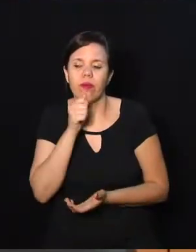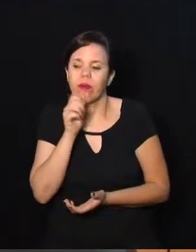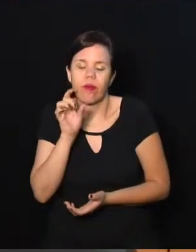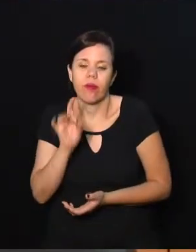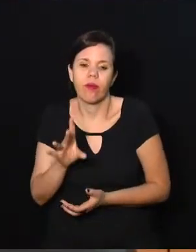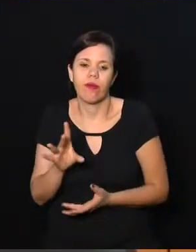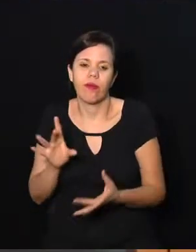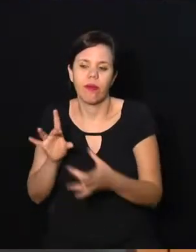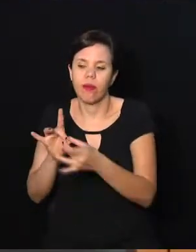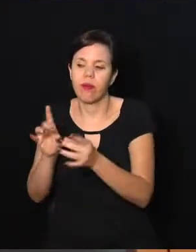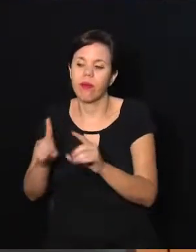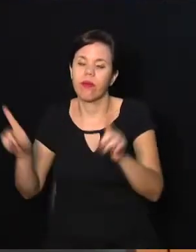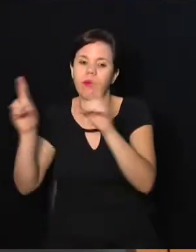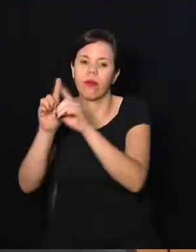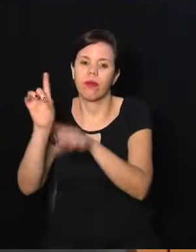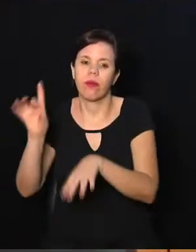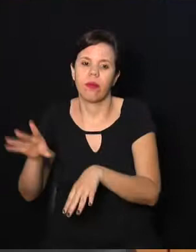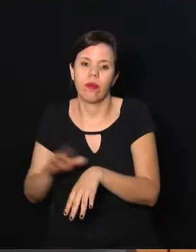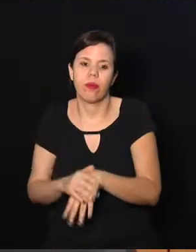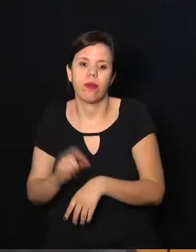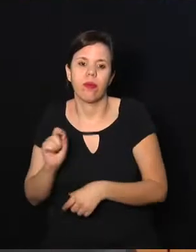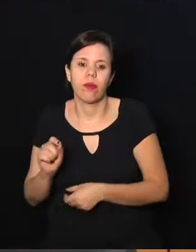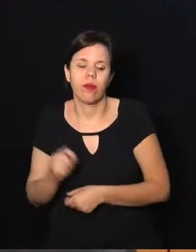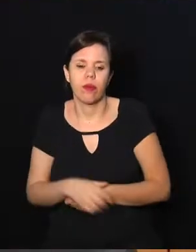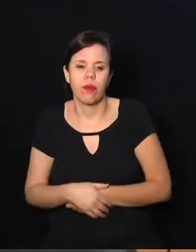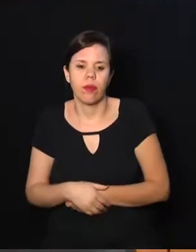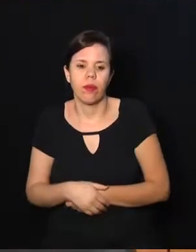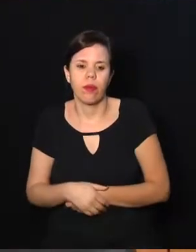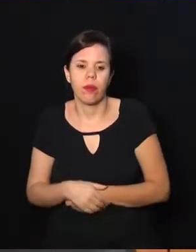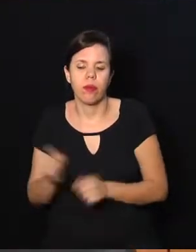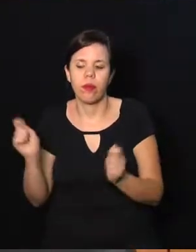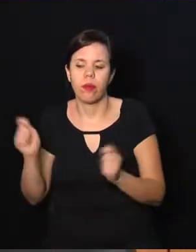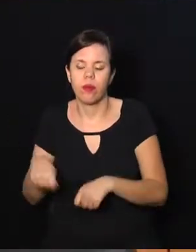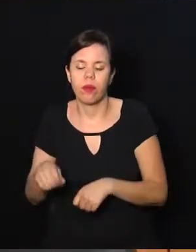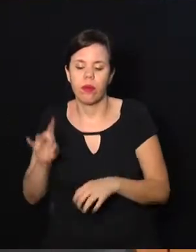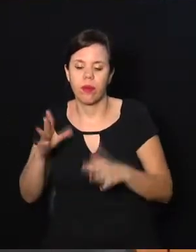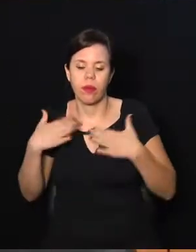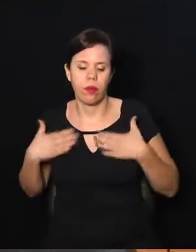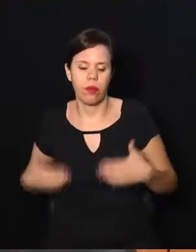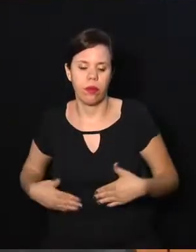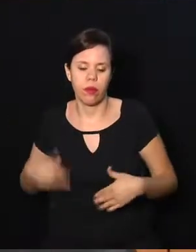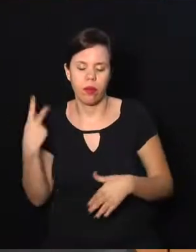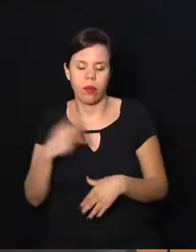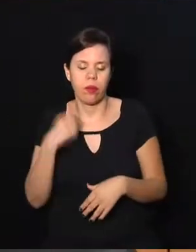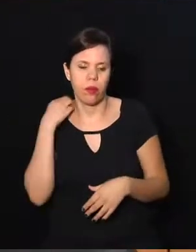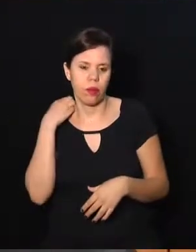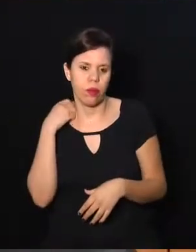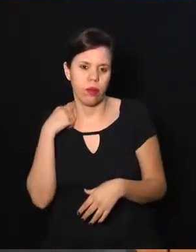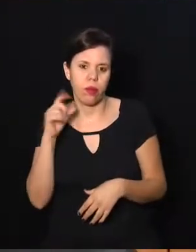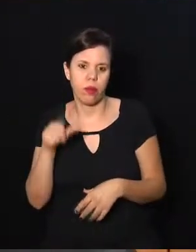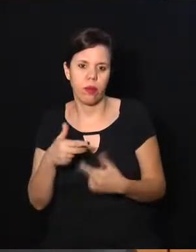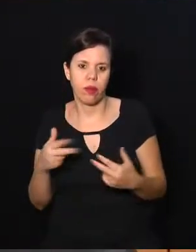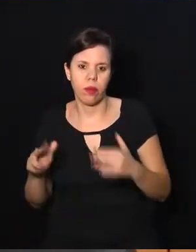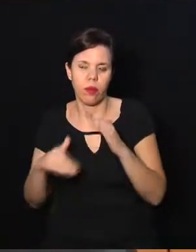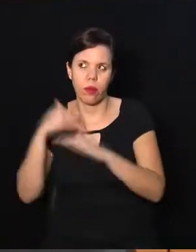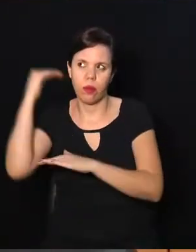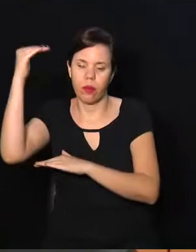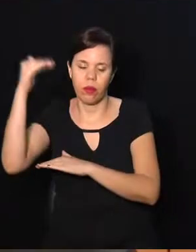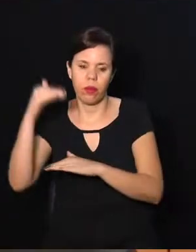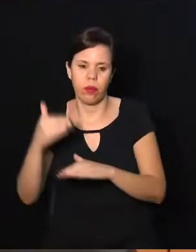vinculada, esta dignidade não estava vinculada à capacidade física do seu corpo, mas era algo que ia